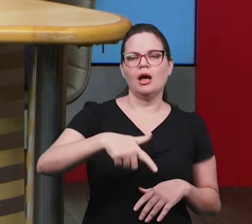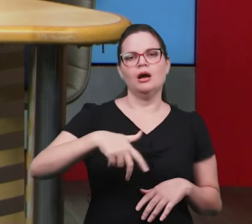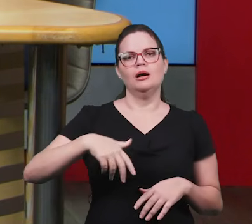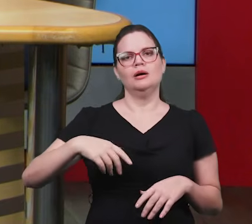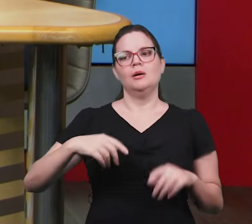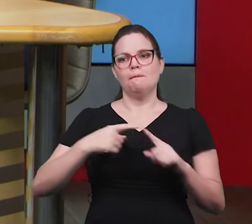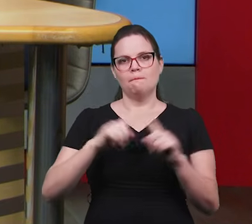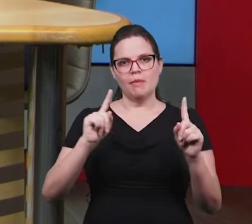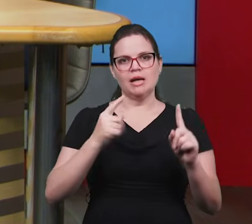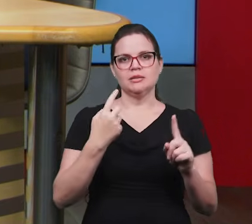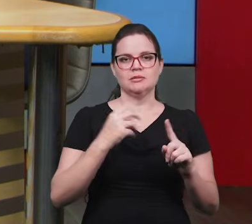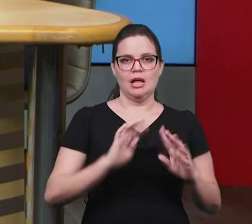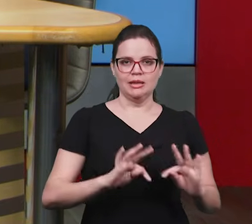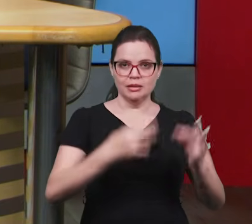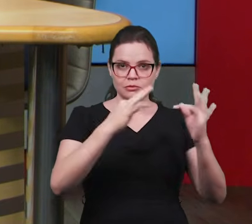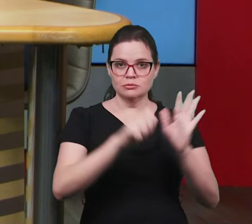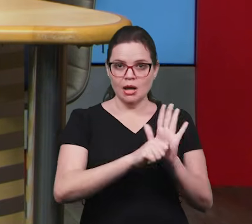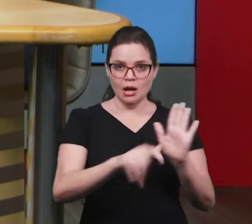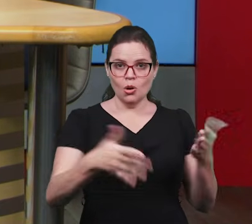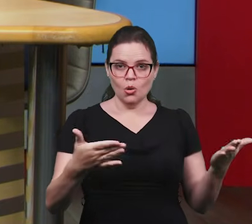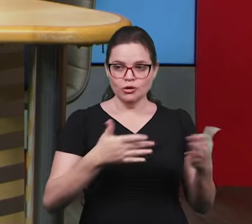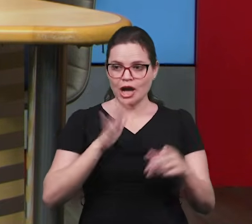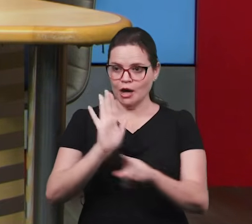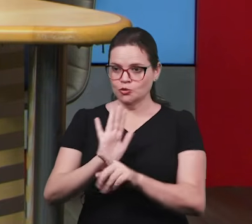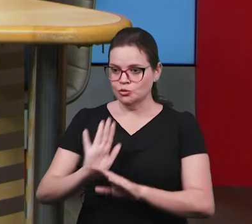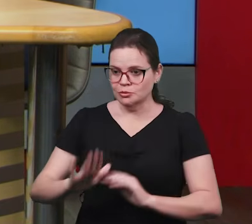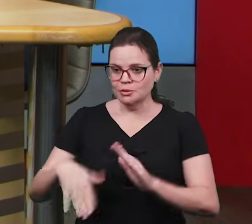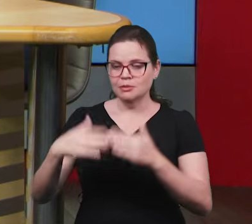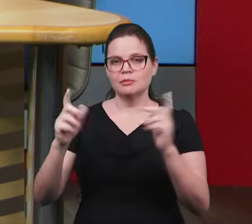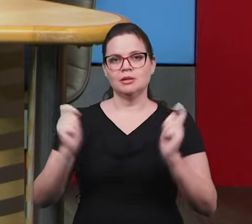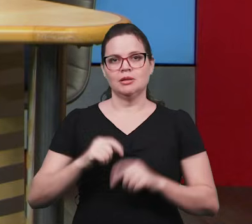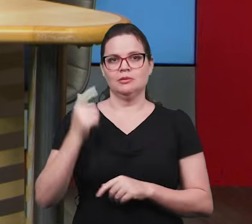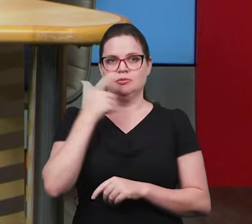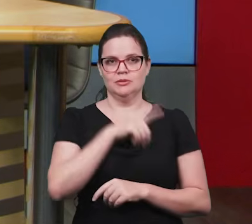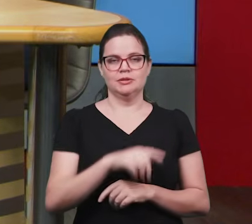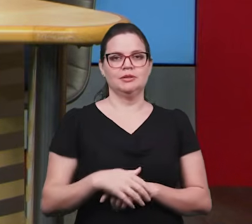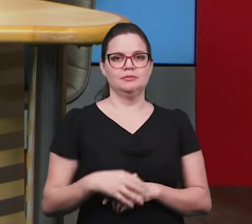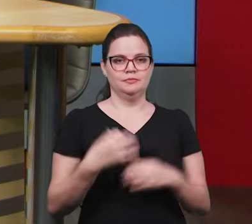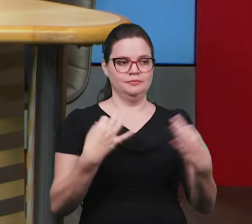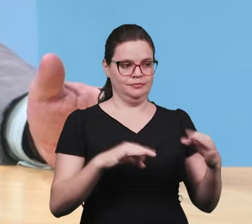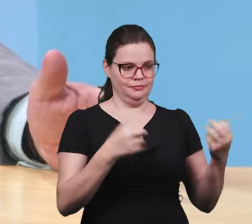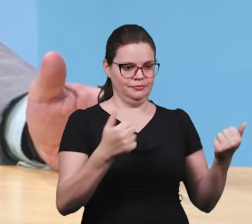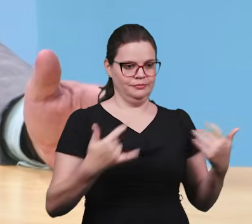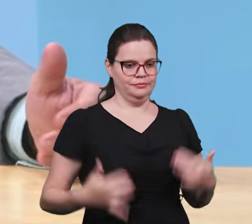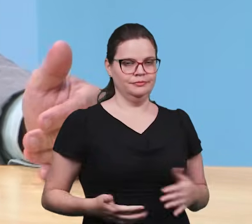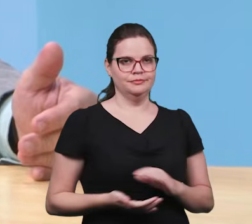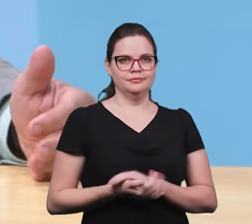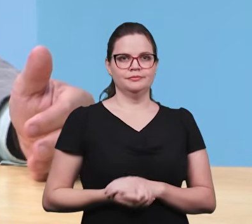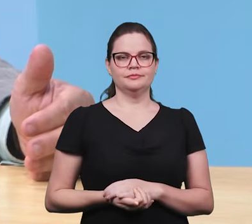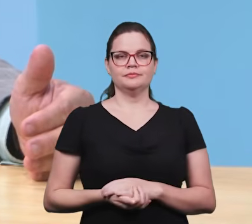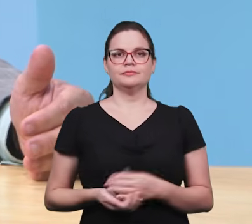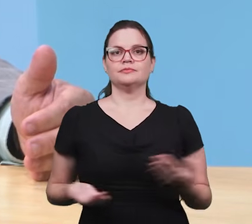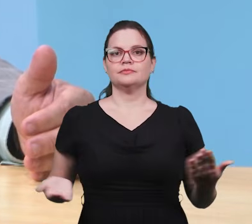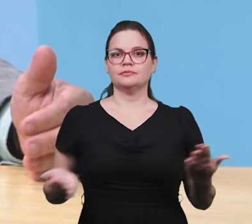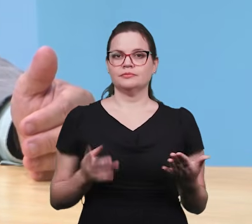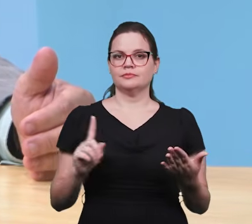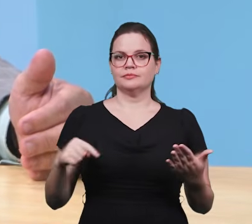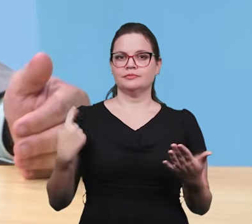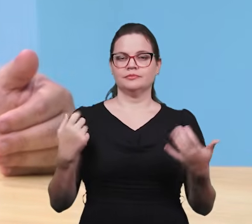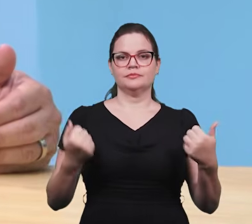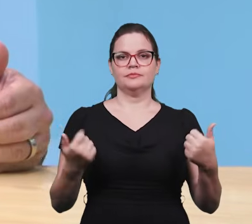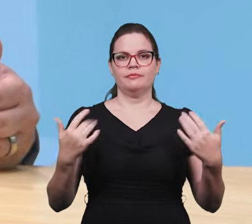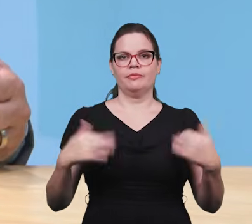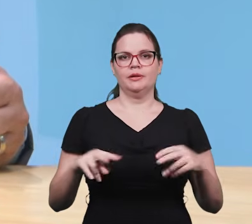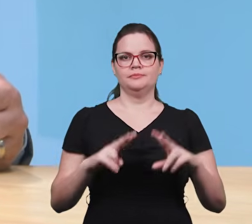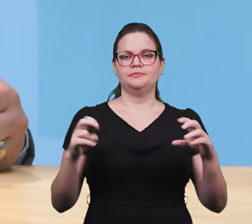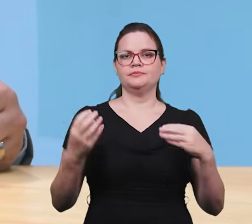proporcionado isso. E hoje é o que o senhor vai trazer para nós, não é? Vou trazer um pouquinho, Leonice, dessa parte de como